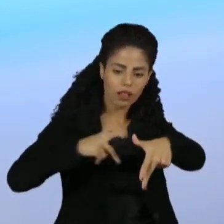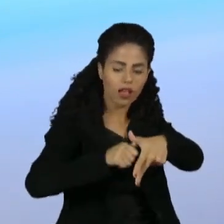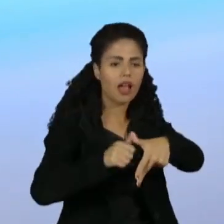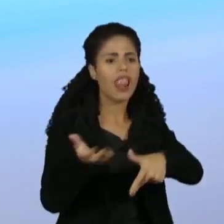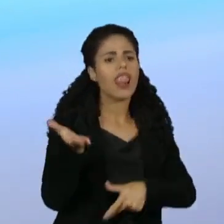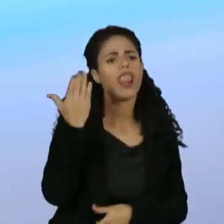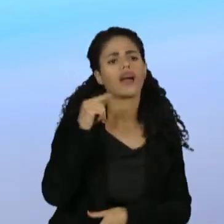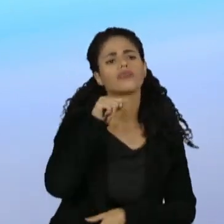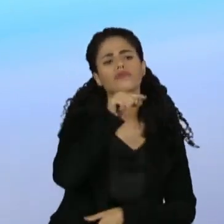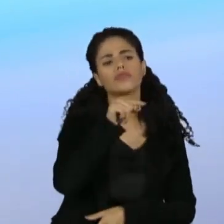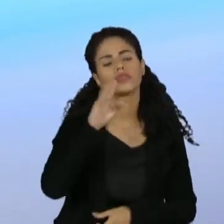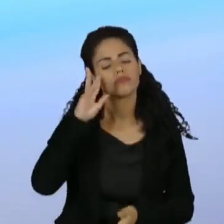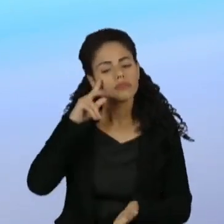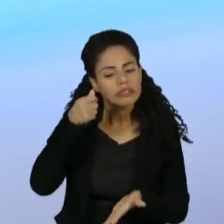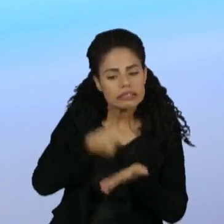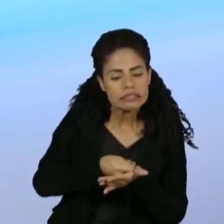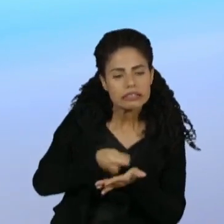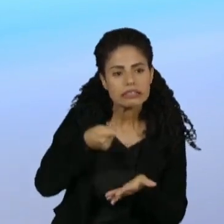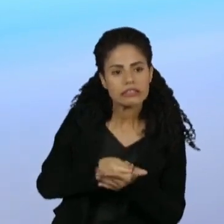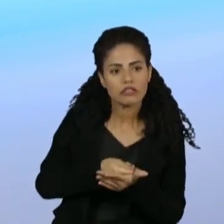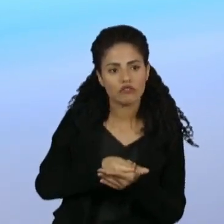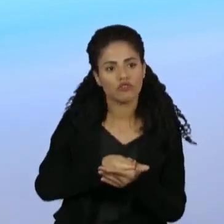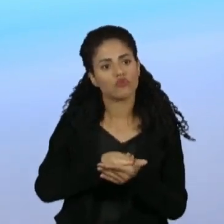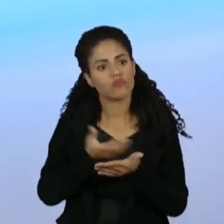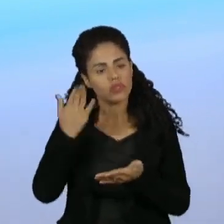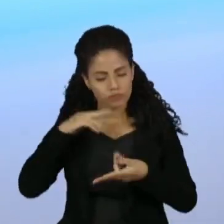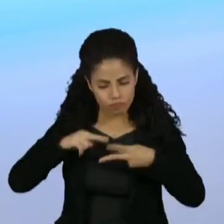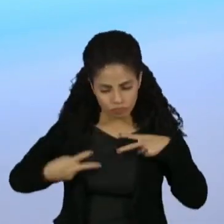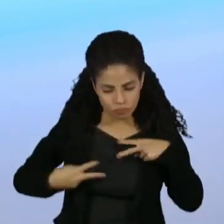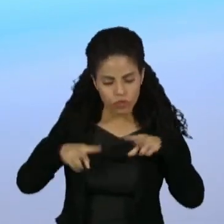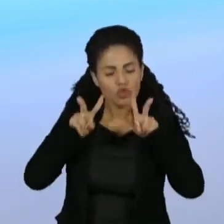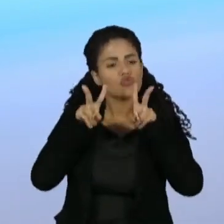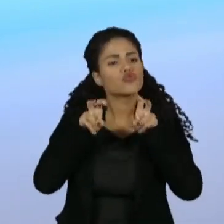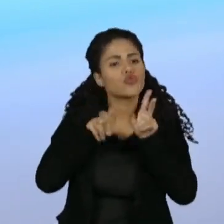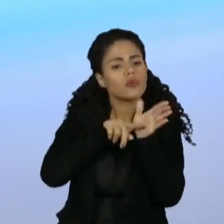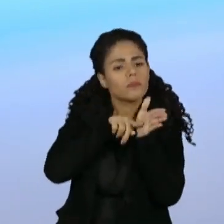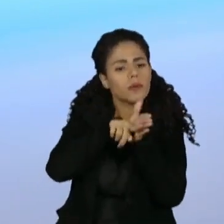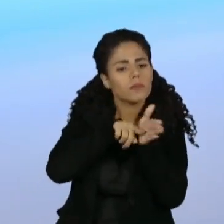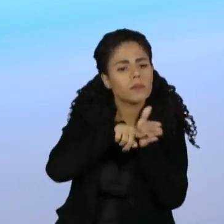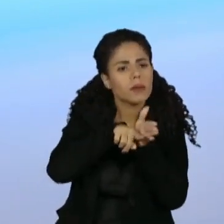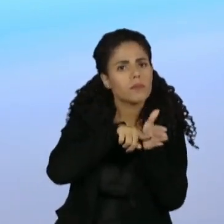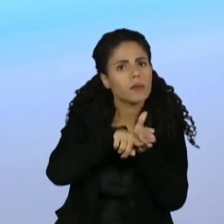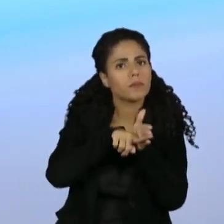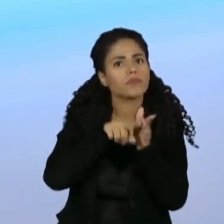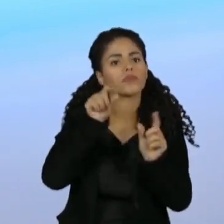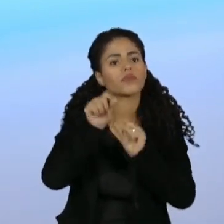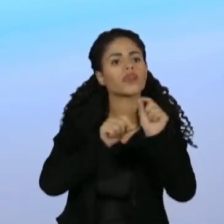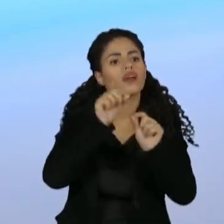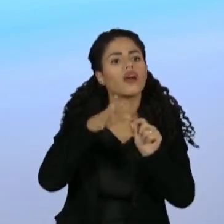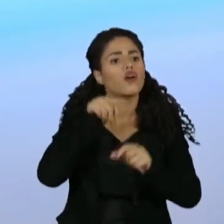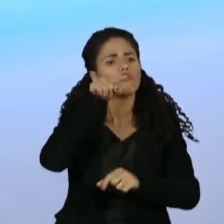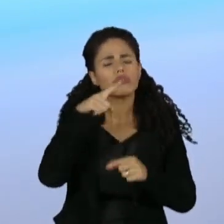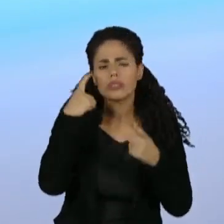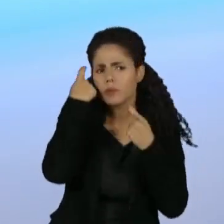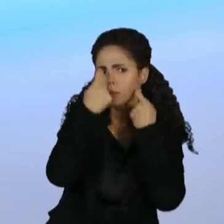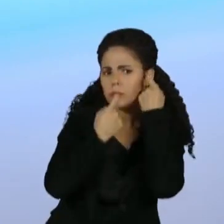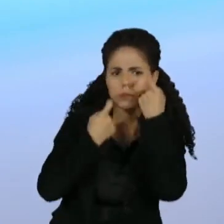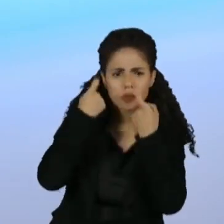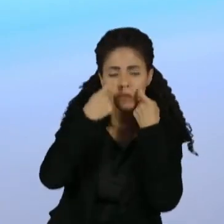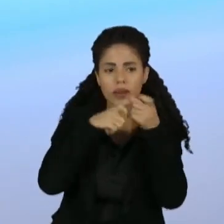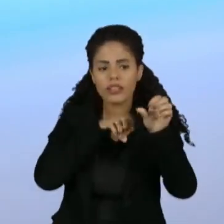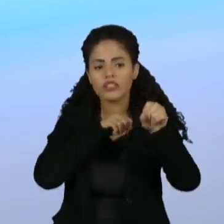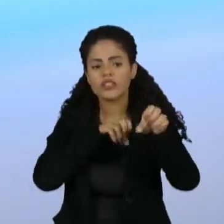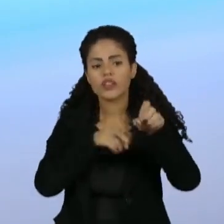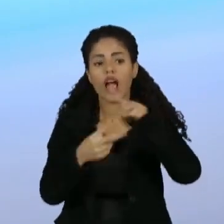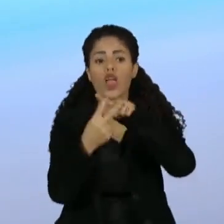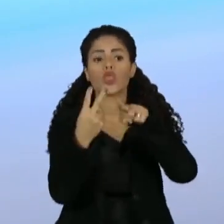ocasião, né, que você decidiu tornar público esse exame de ancestralidade, também falando um pouco do que a Xan disse sobre a sua preocupação de criar duas